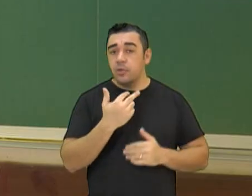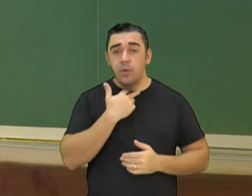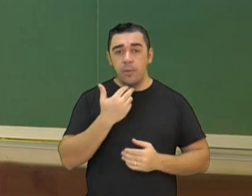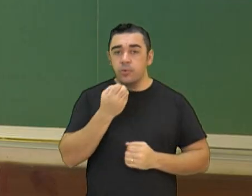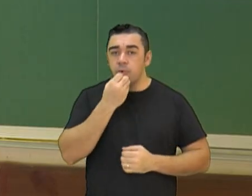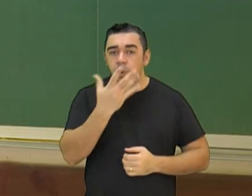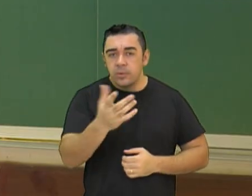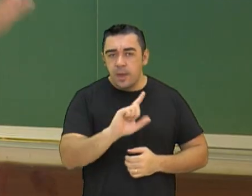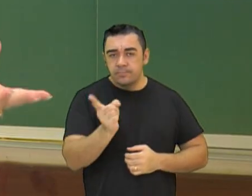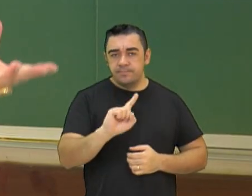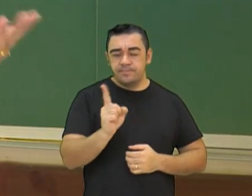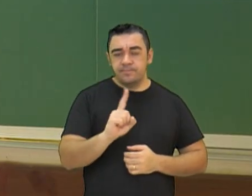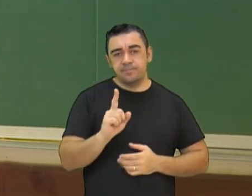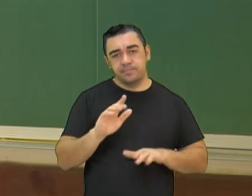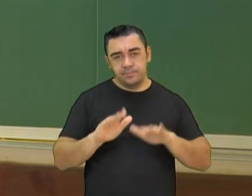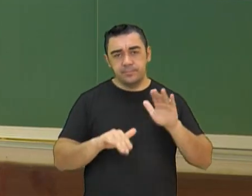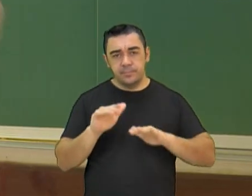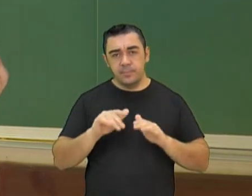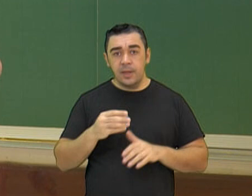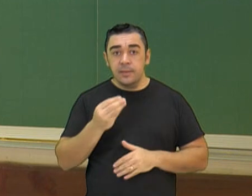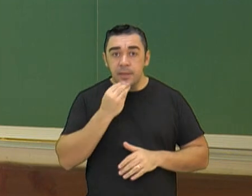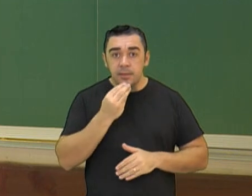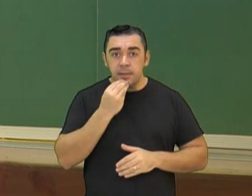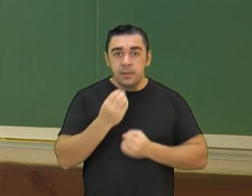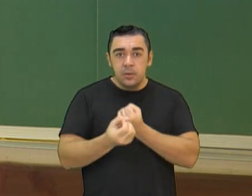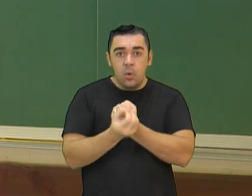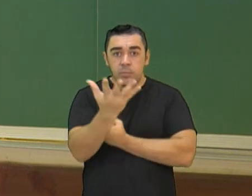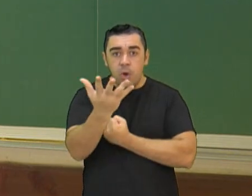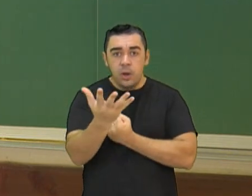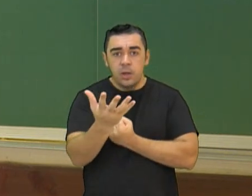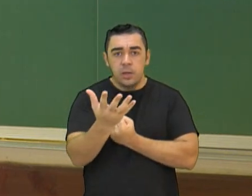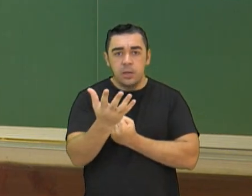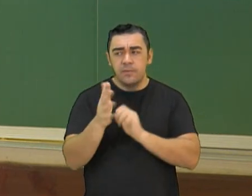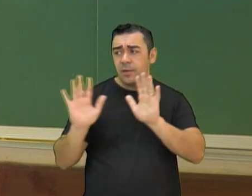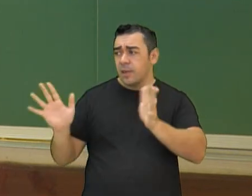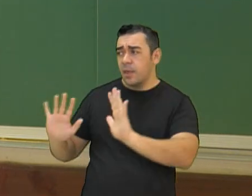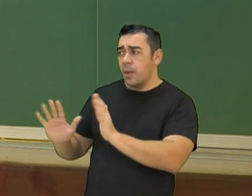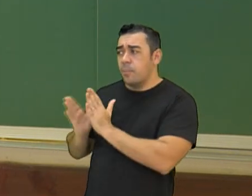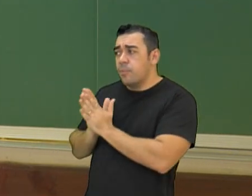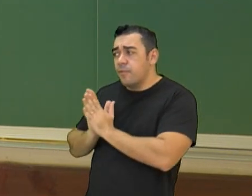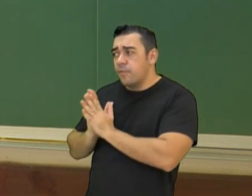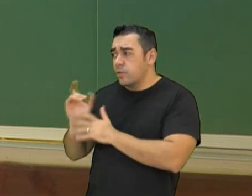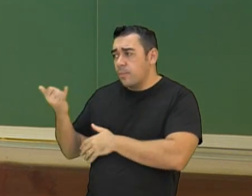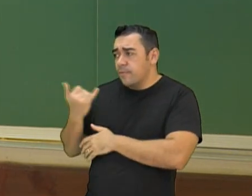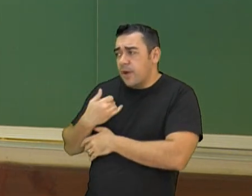que está, o nosso interlocutor, tenta contar para a gente o final da história, a gente fala, não, não